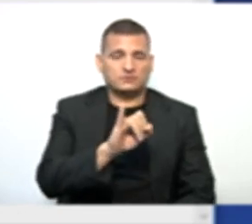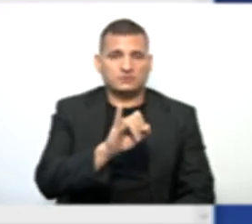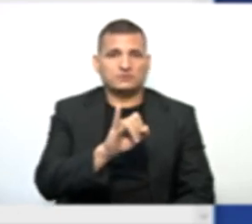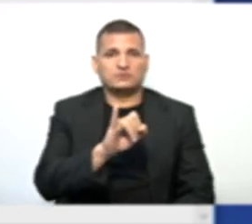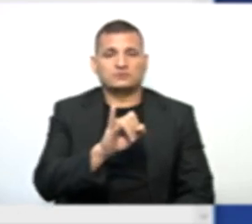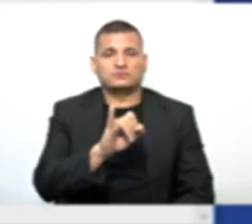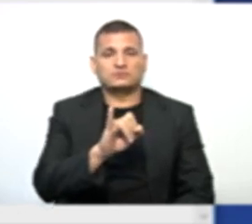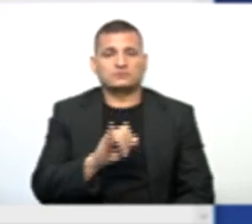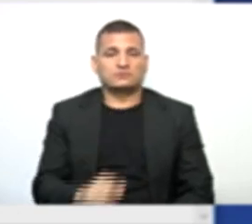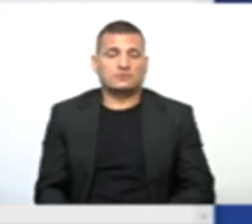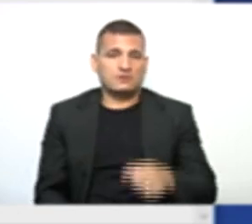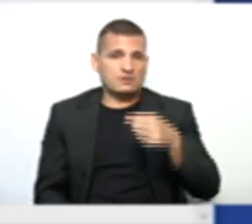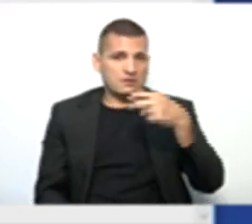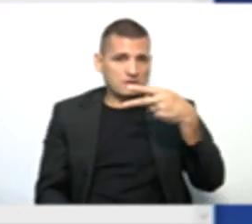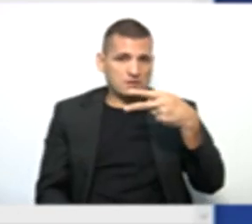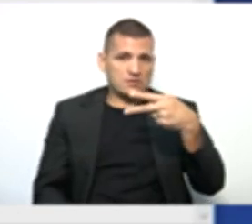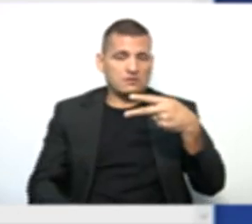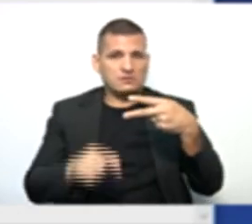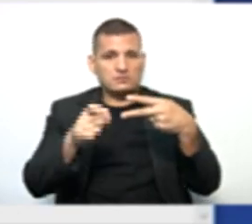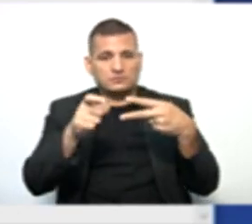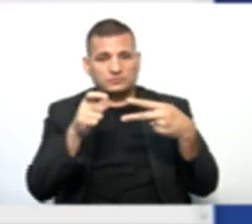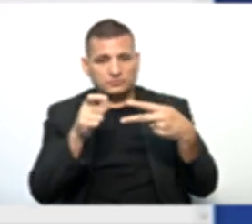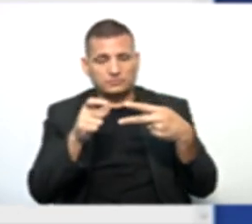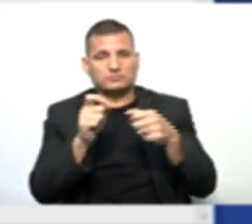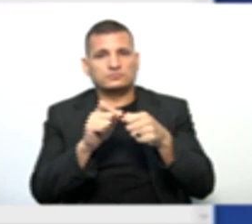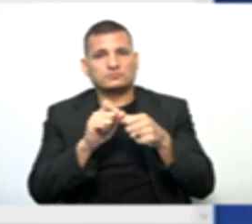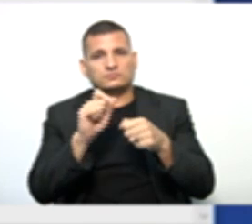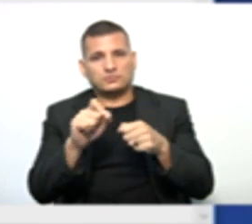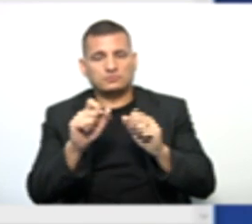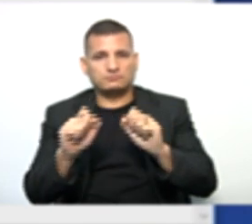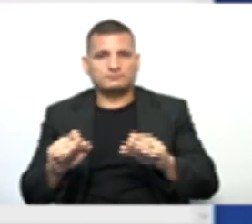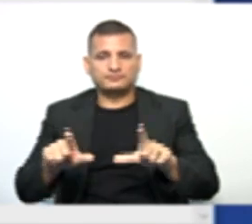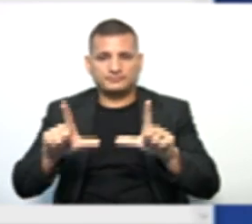vou fazer? Eu vou imprimir o i, print i,